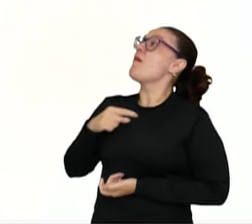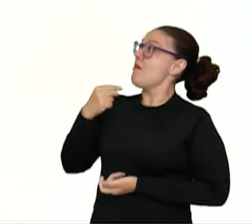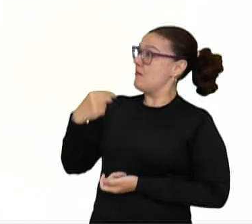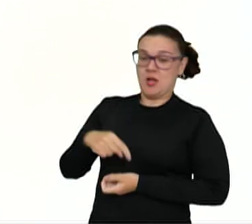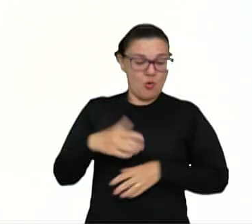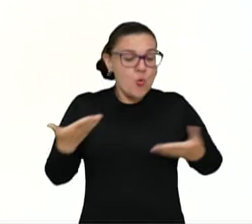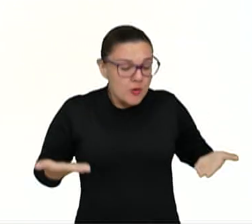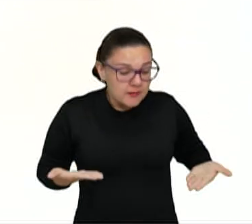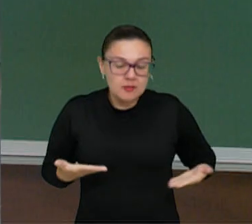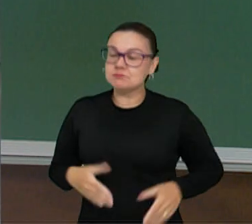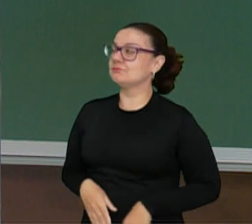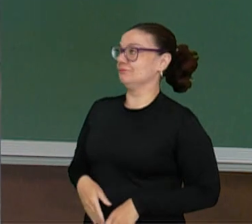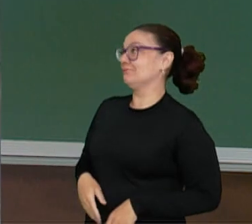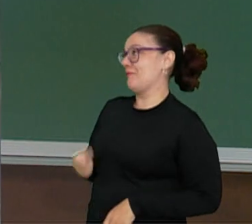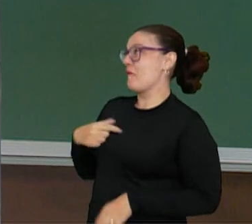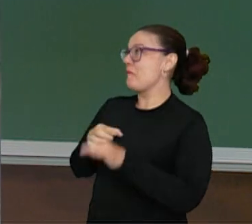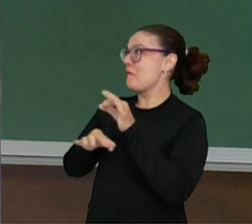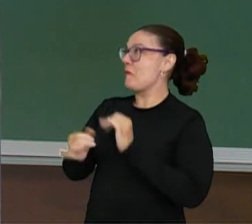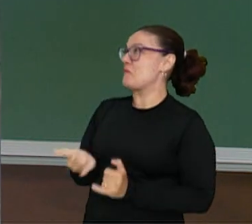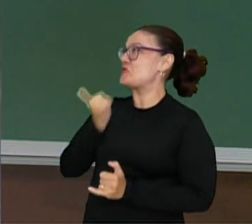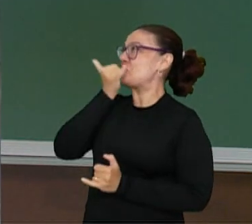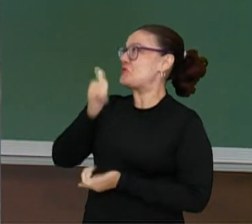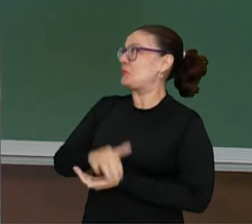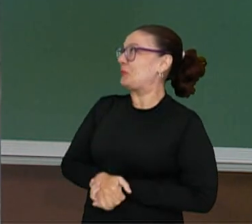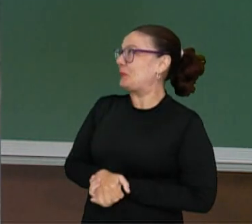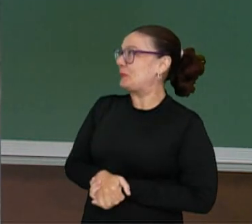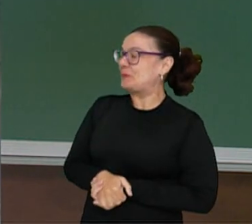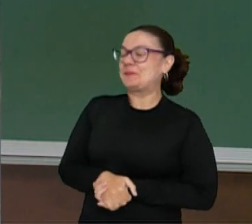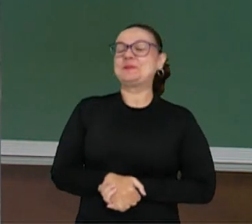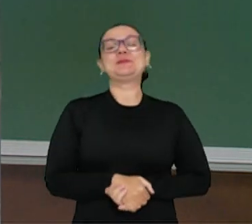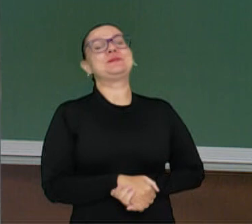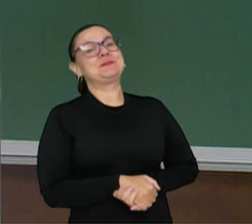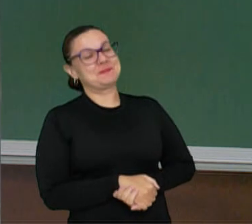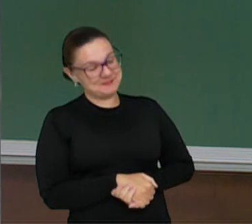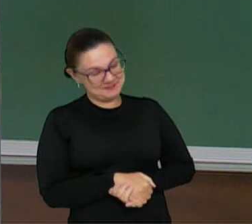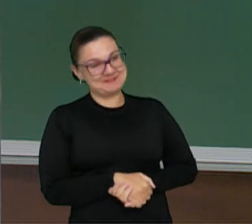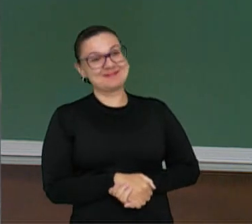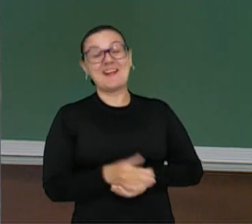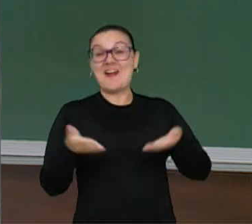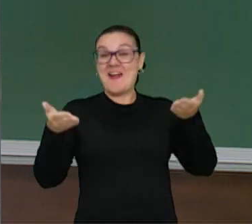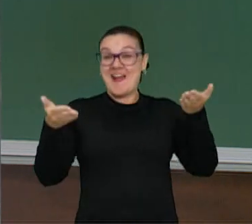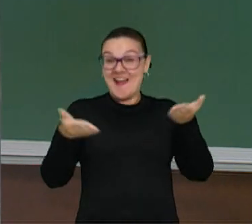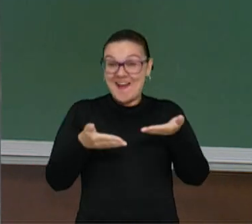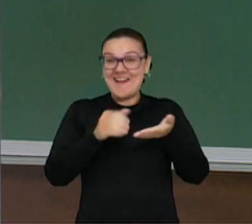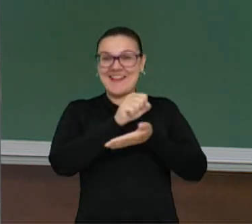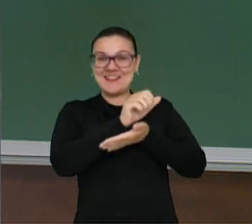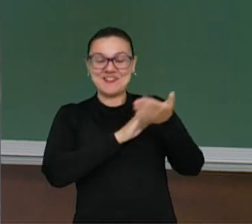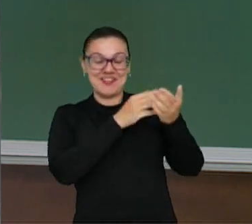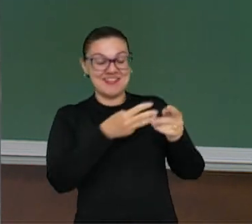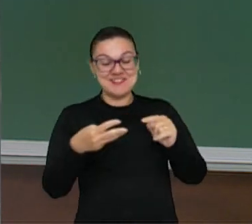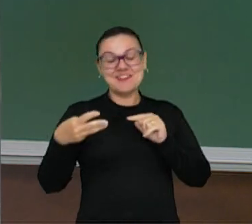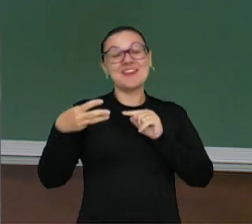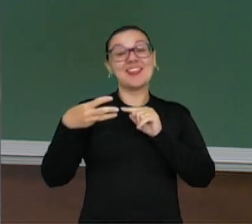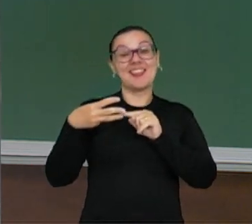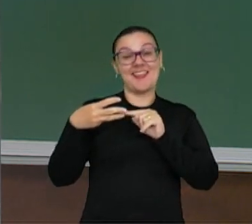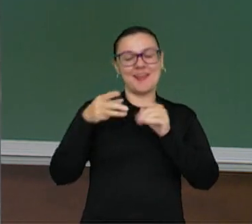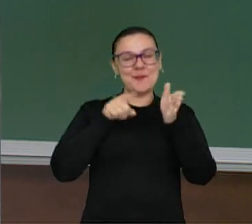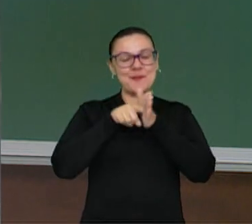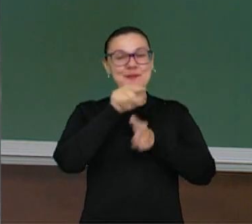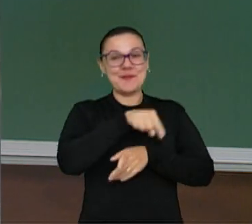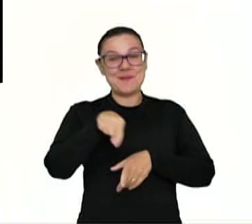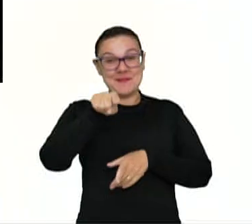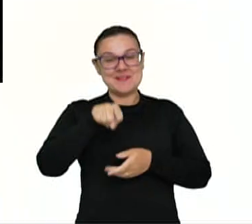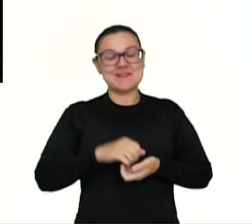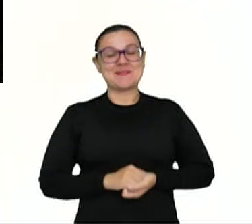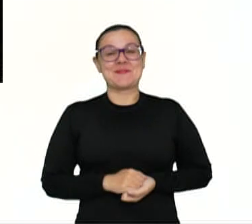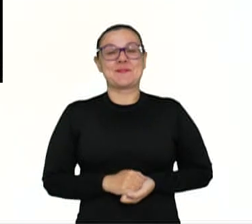quê? Desculpas. Então, agora, né, a gente vai chegar aqui no exercício 3 e eu tenho uma pergunta para